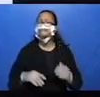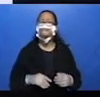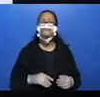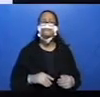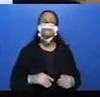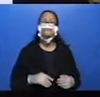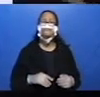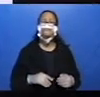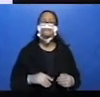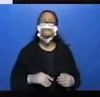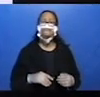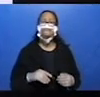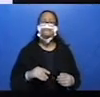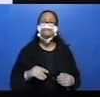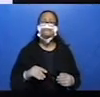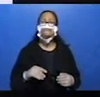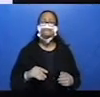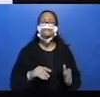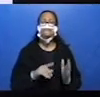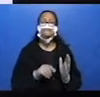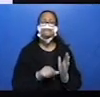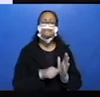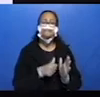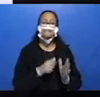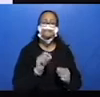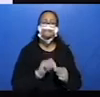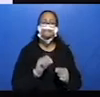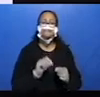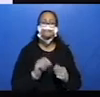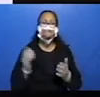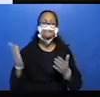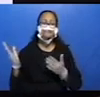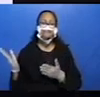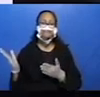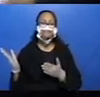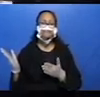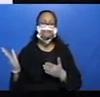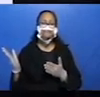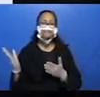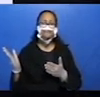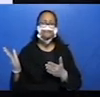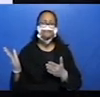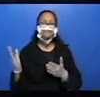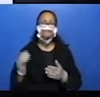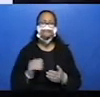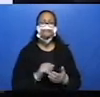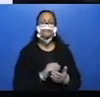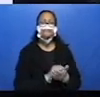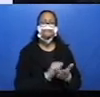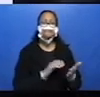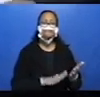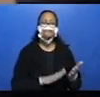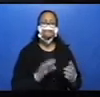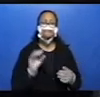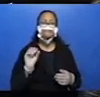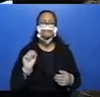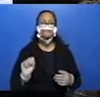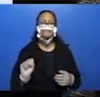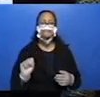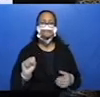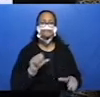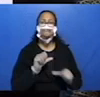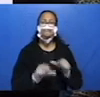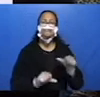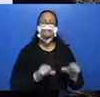para vocês, o resto vocês vão fazer sozinhos. Na 8, mudou um pouquinho